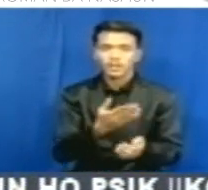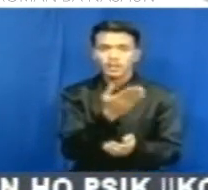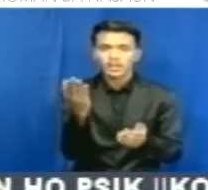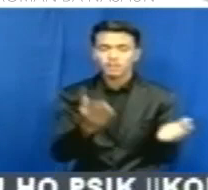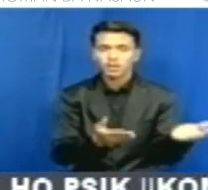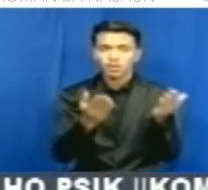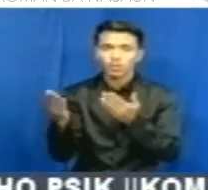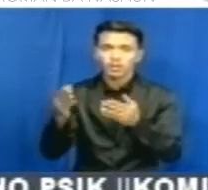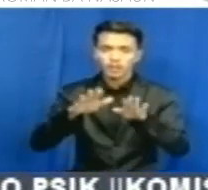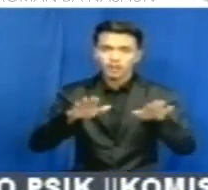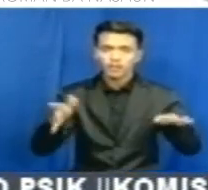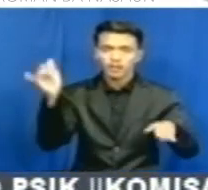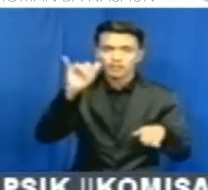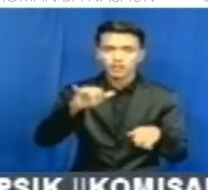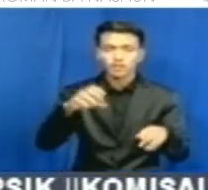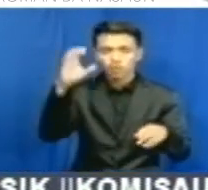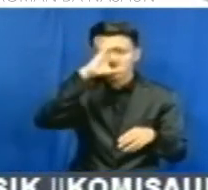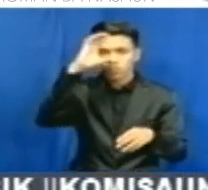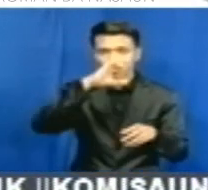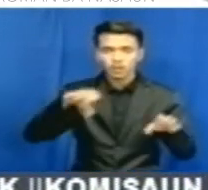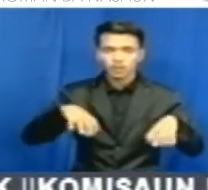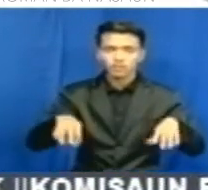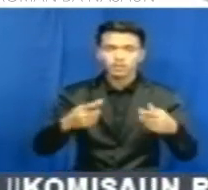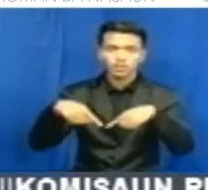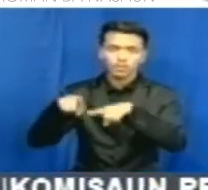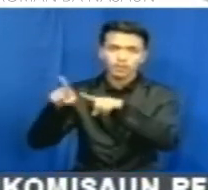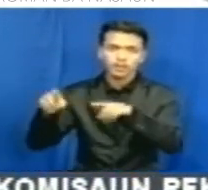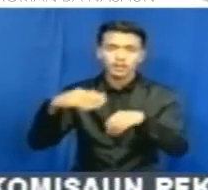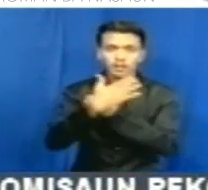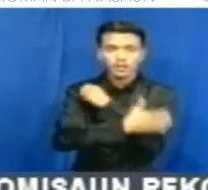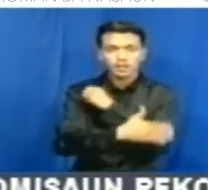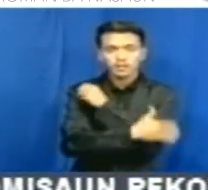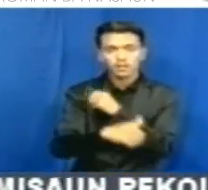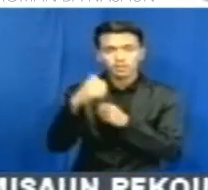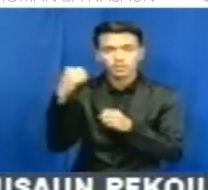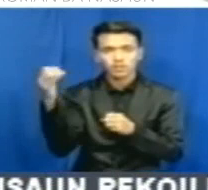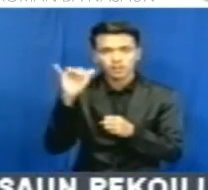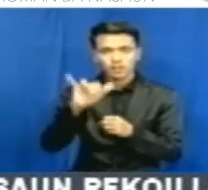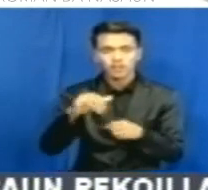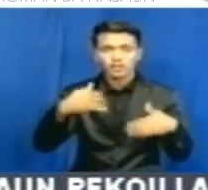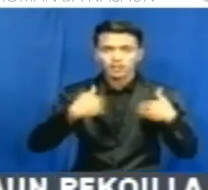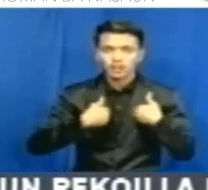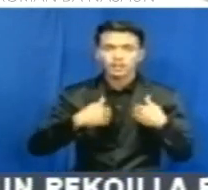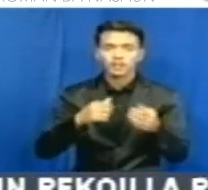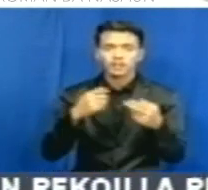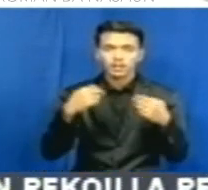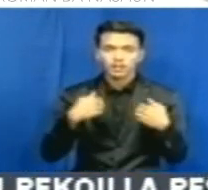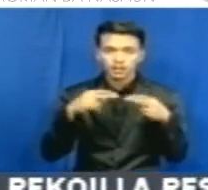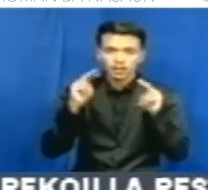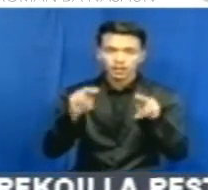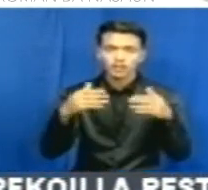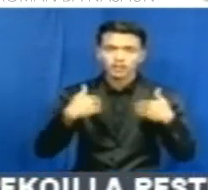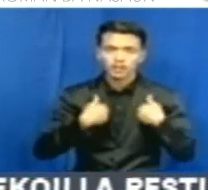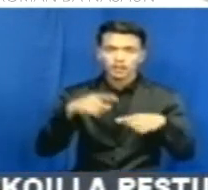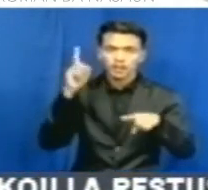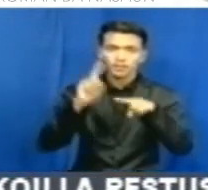tani labarik seri tani maluk seri lebih akan buka serviço ba ia nação serne tem que ia condições zona. Label